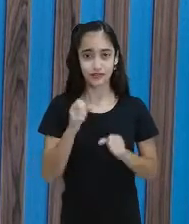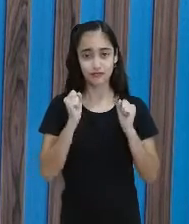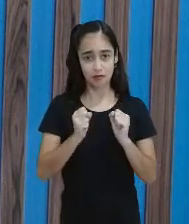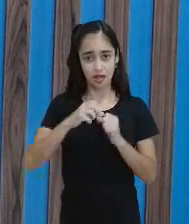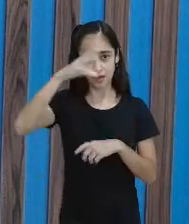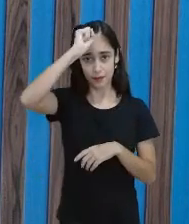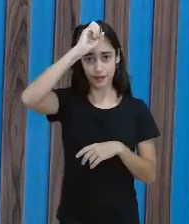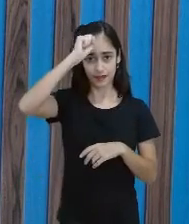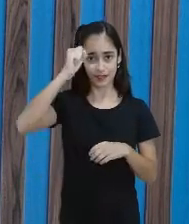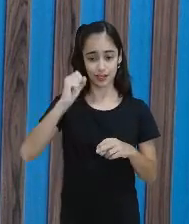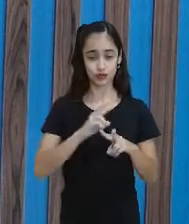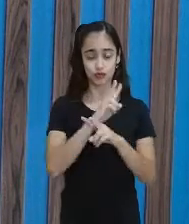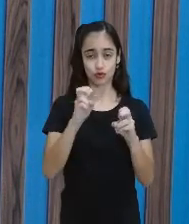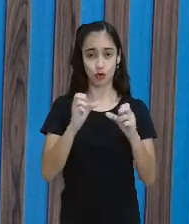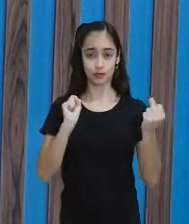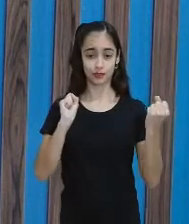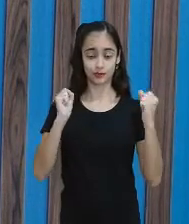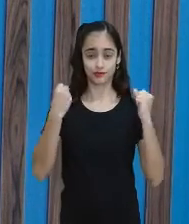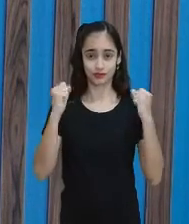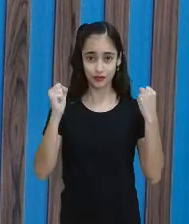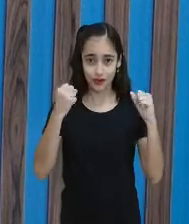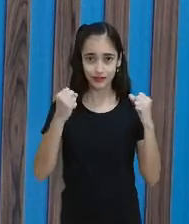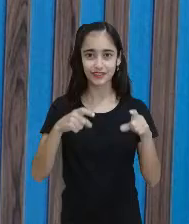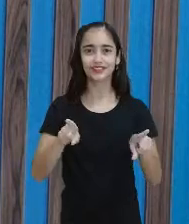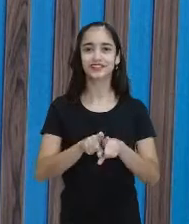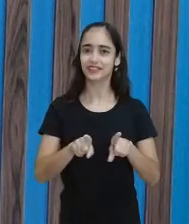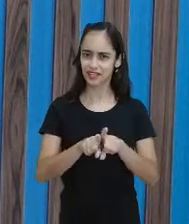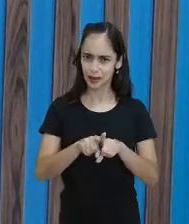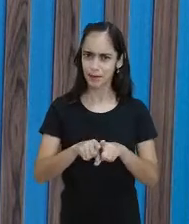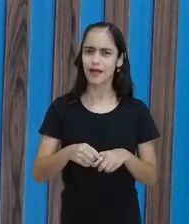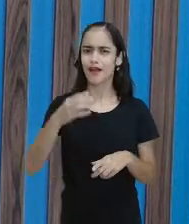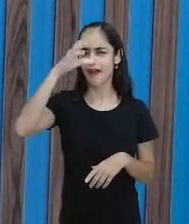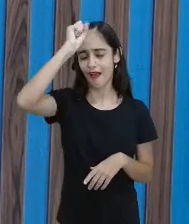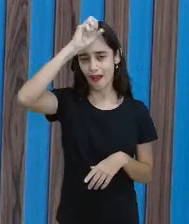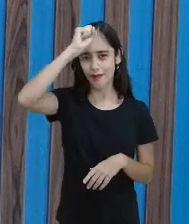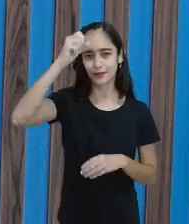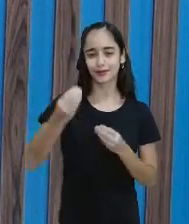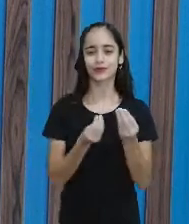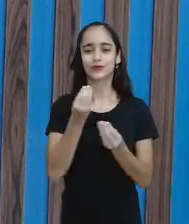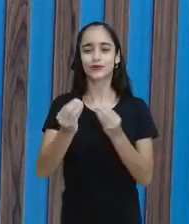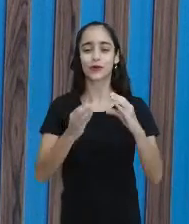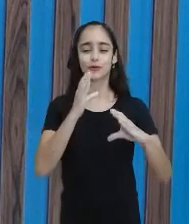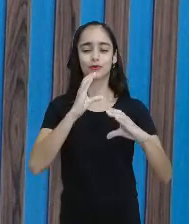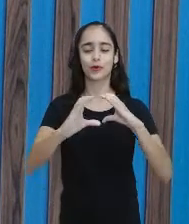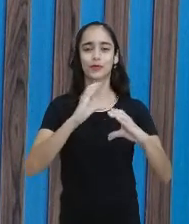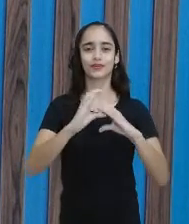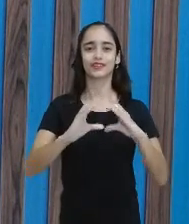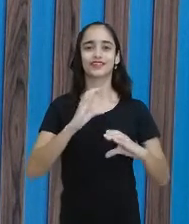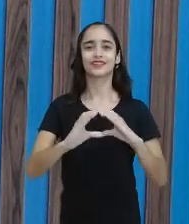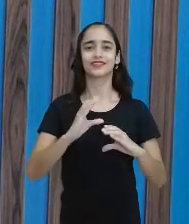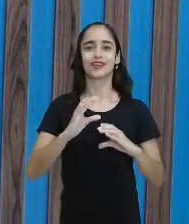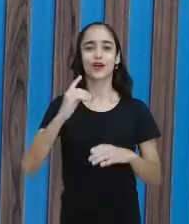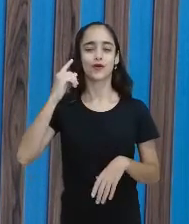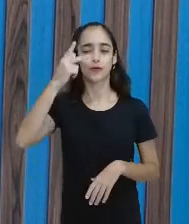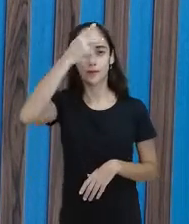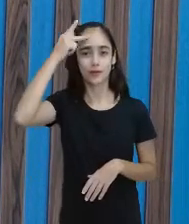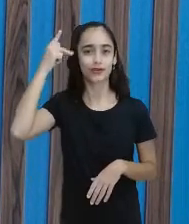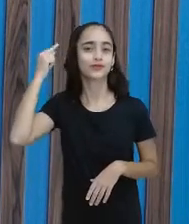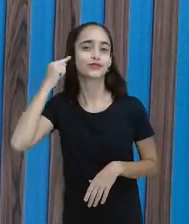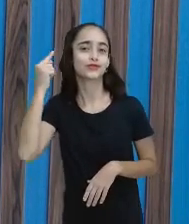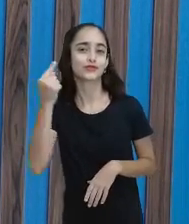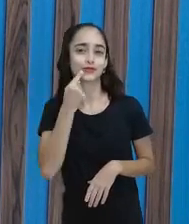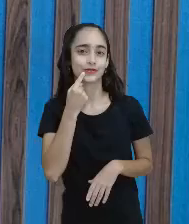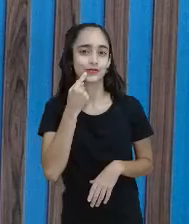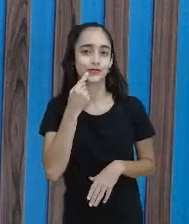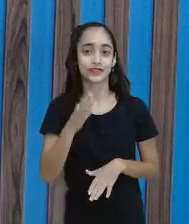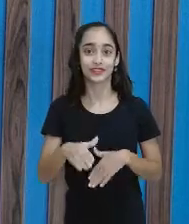a oportunidade de aprender a se comunicar com as pessoas com deficiência auditiva. Então fica aí o meu convite. Do mesmo jeito